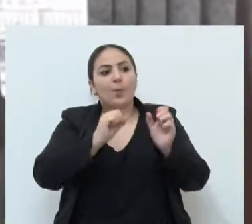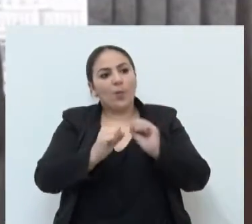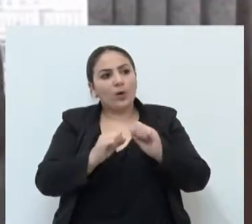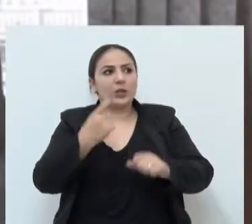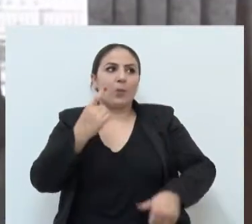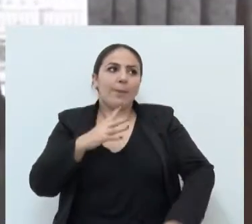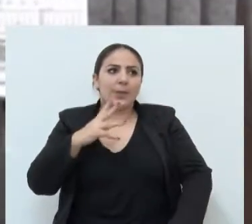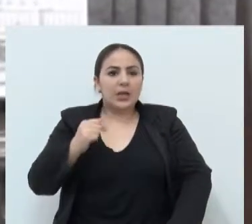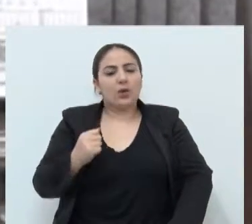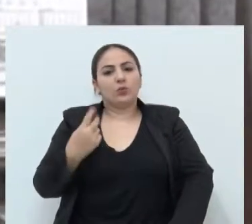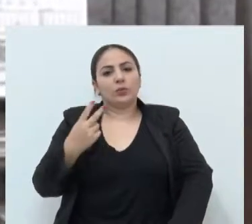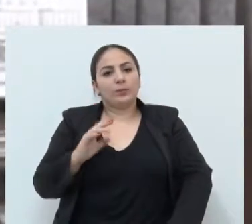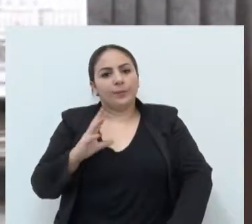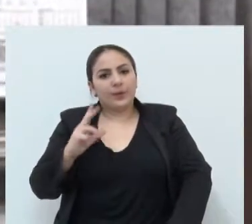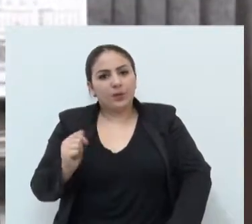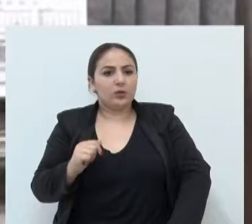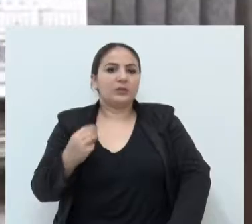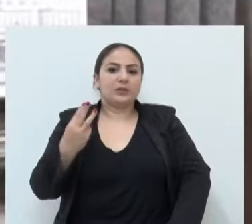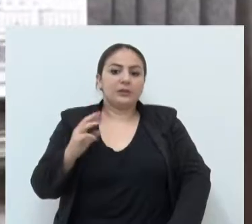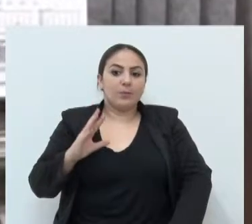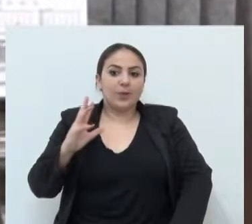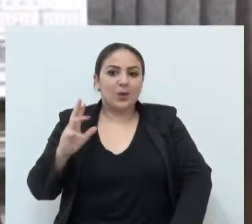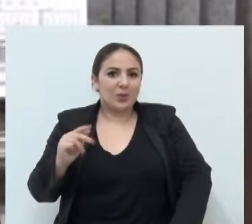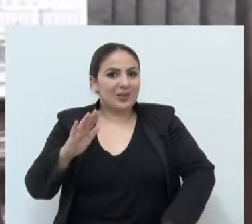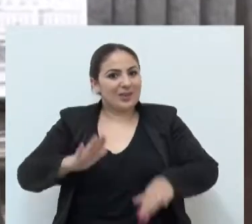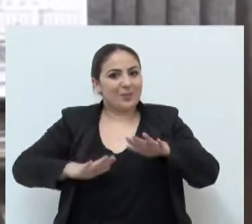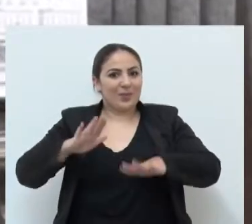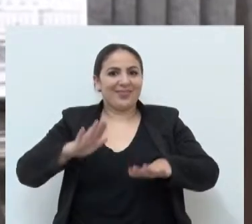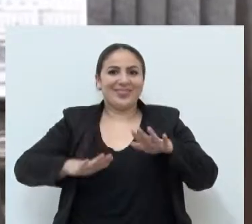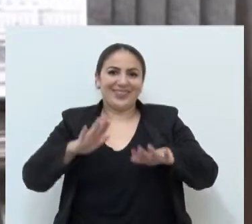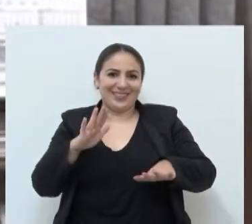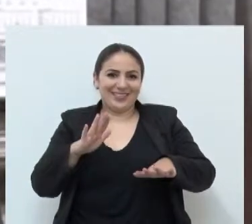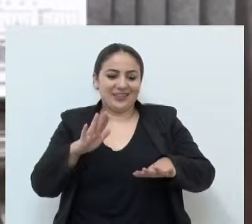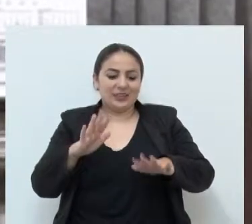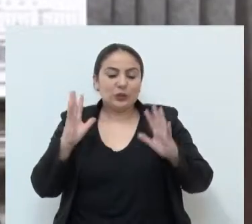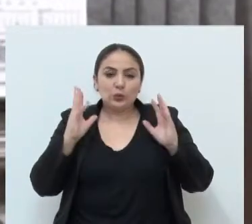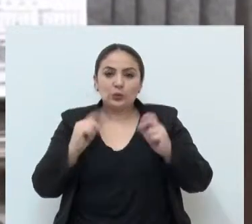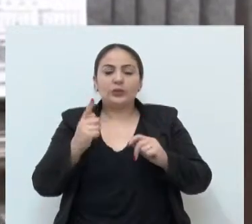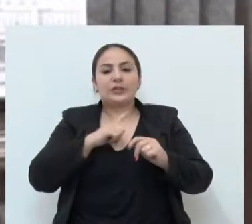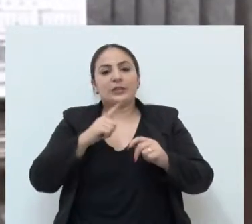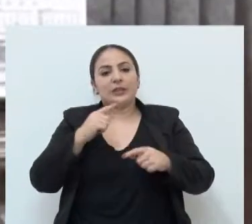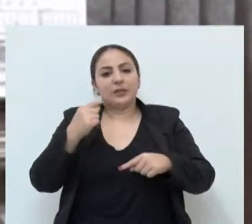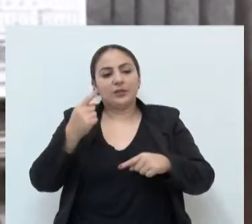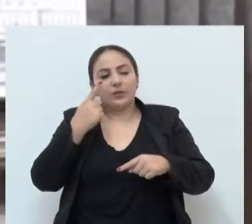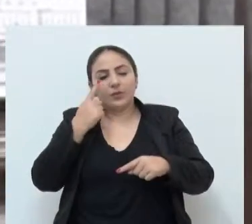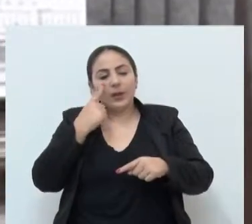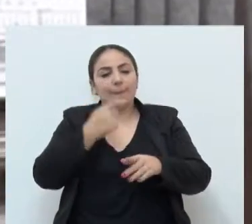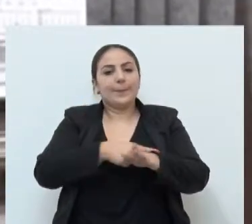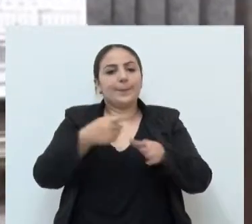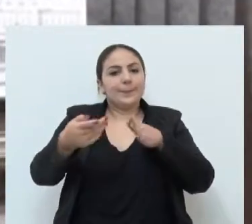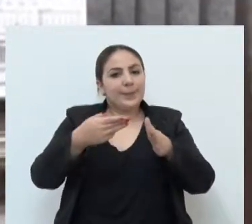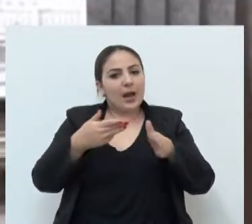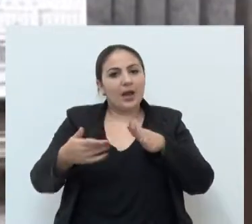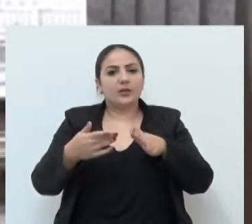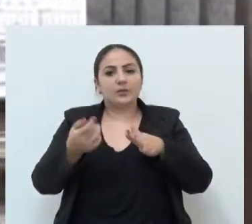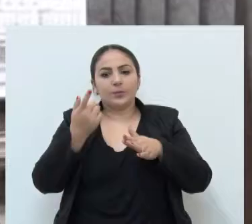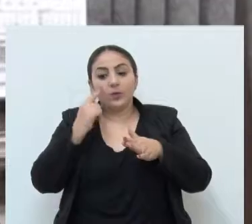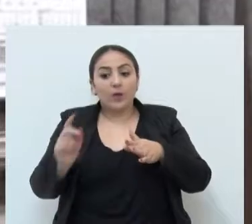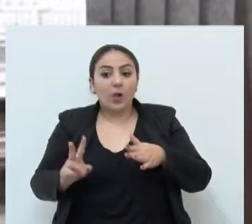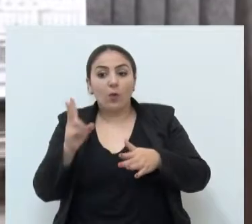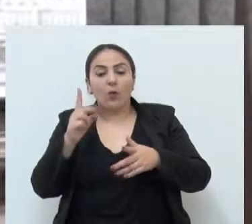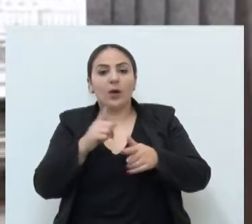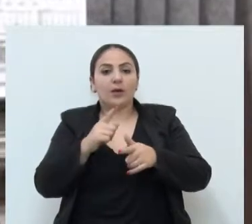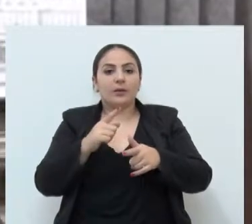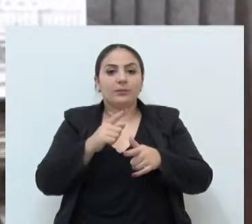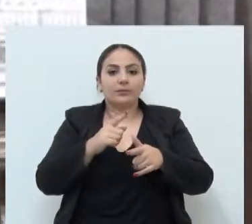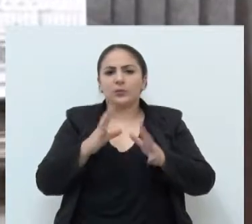ela pode sair por 1 milhão, 2 milhões, 3 milhões, 4 milhões. Em cima disso que haverá então todo o trâmite de prazos,